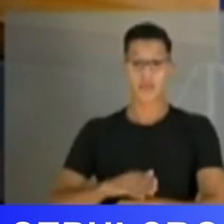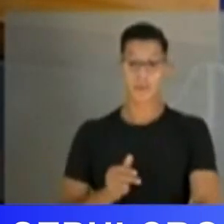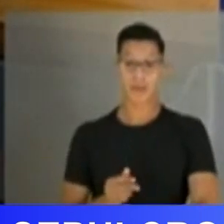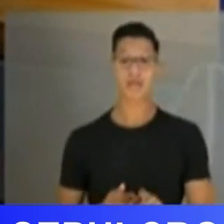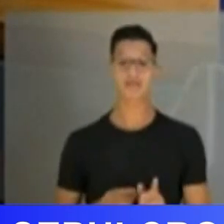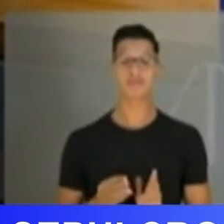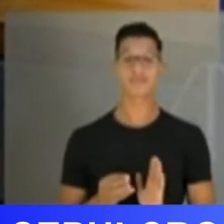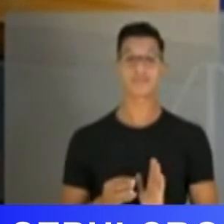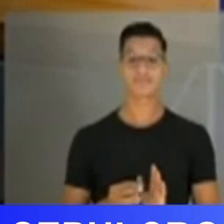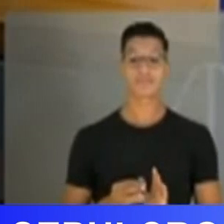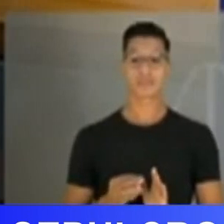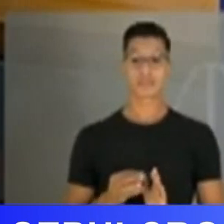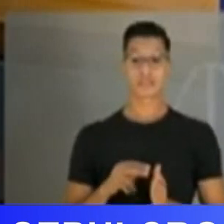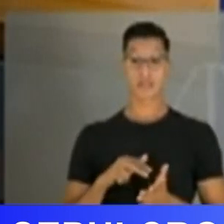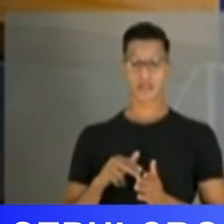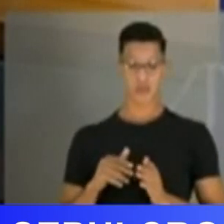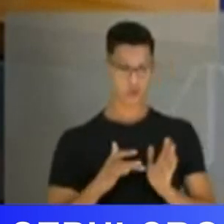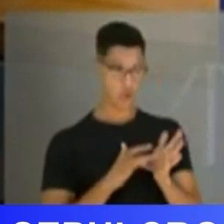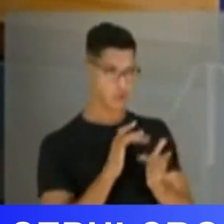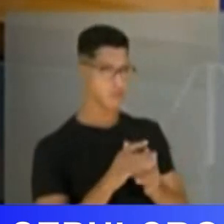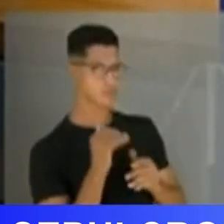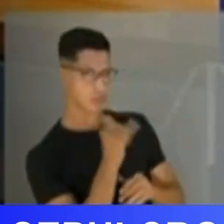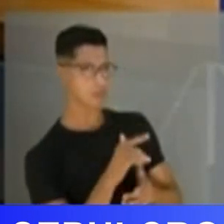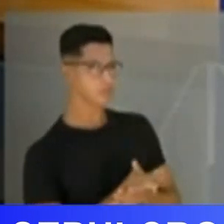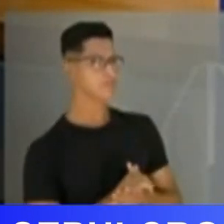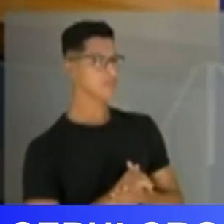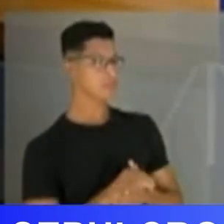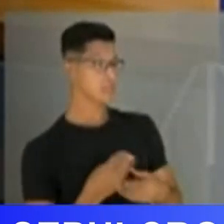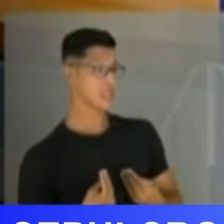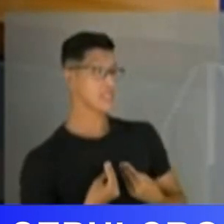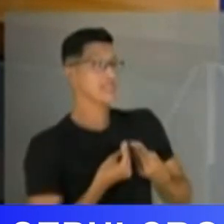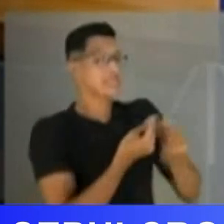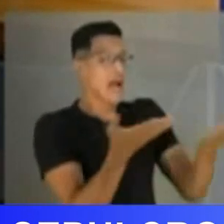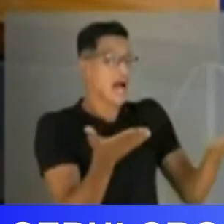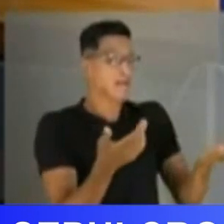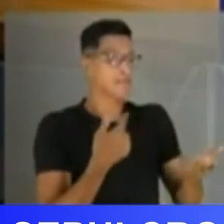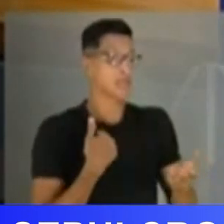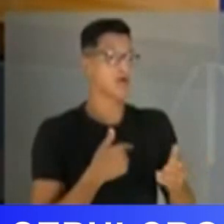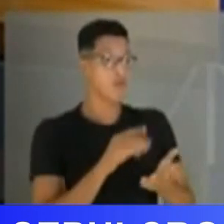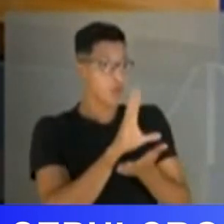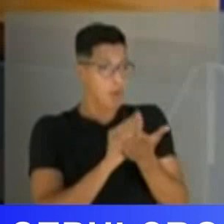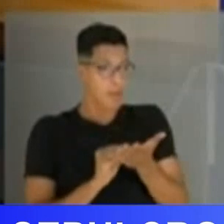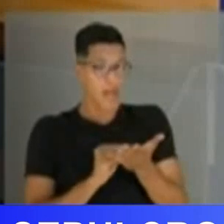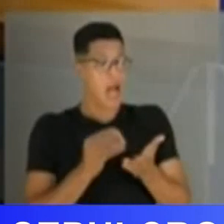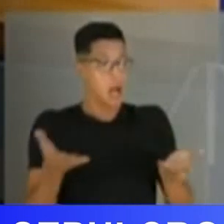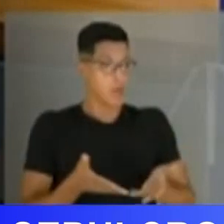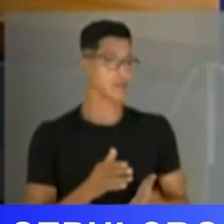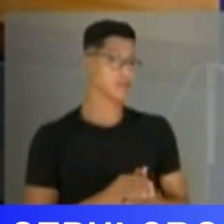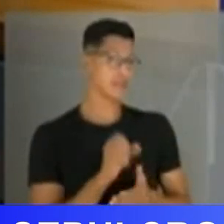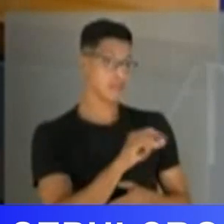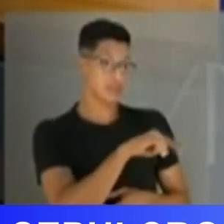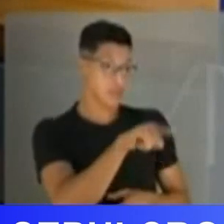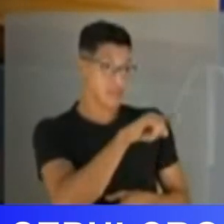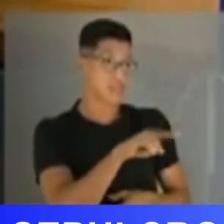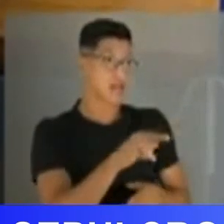momento ali, a posição de Jesus era exatamente essa. Se aí eu vou parafrasear para os dias atuais, se